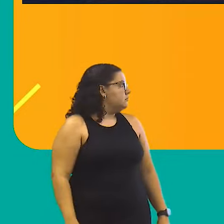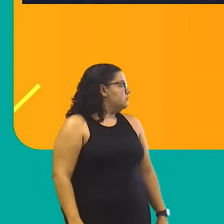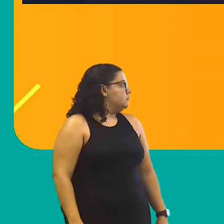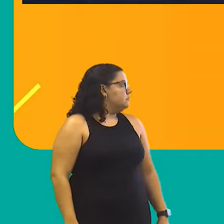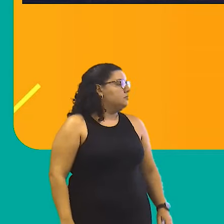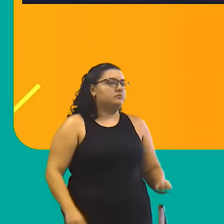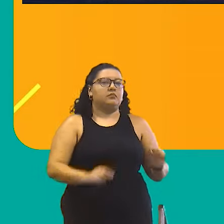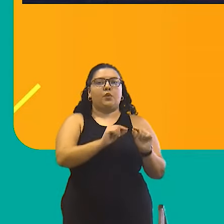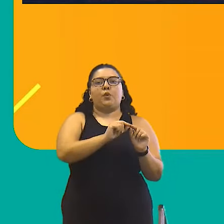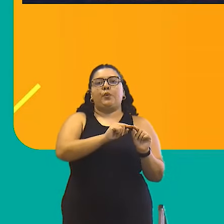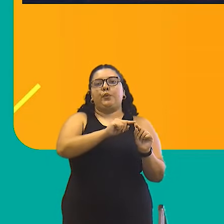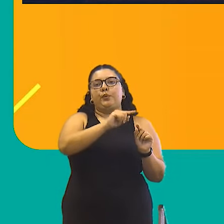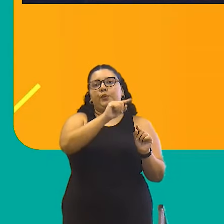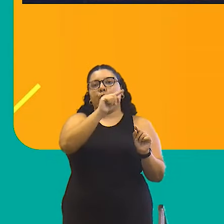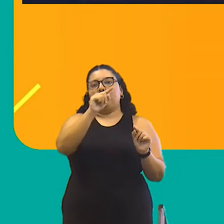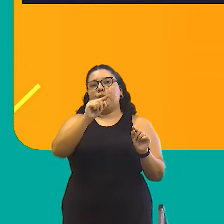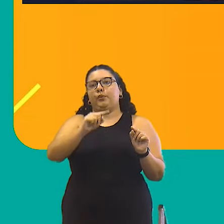Lerdo, pouca